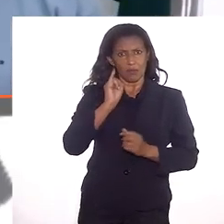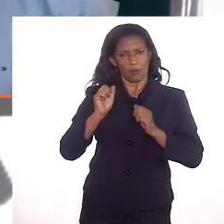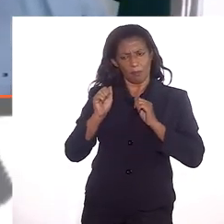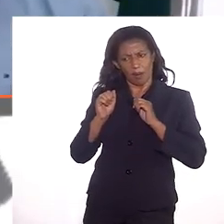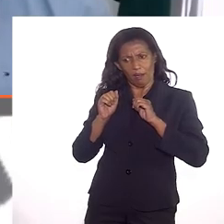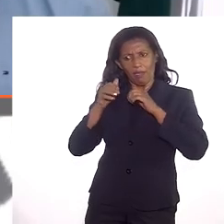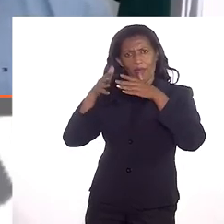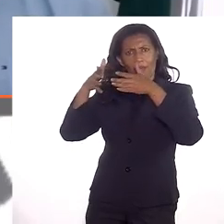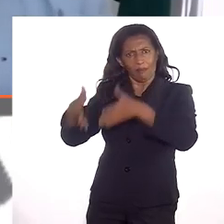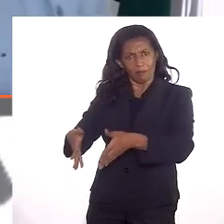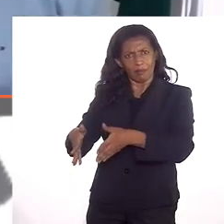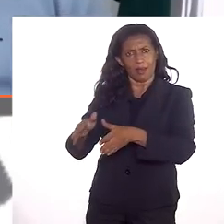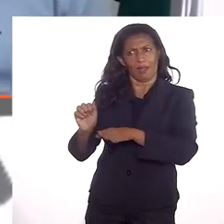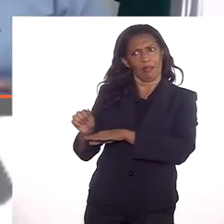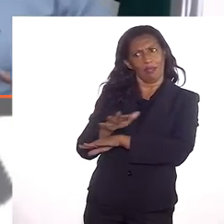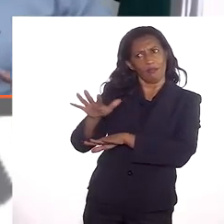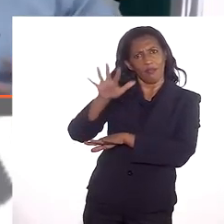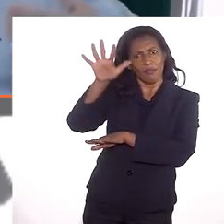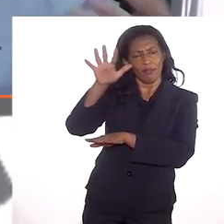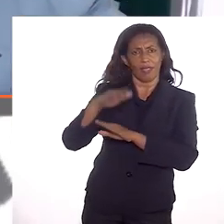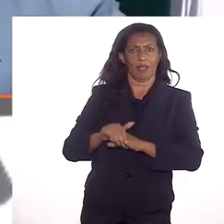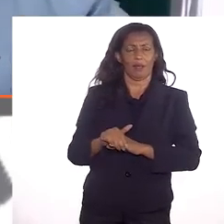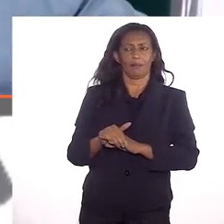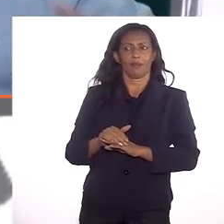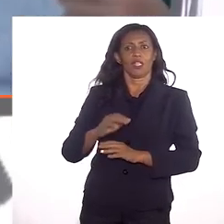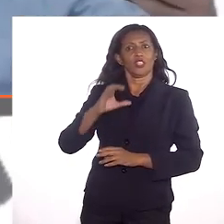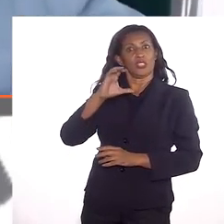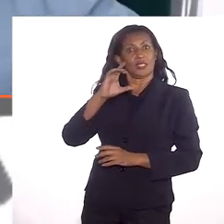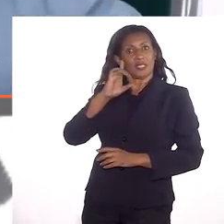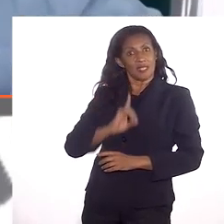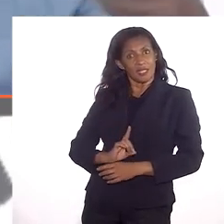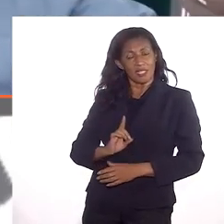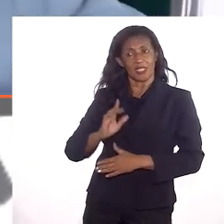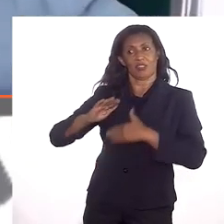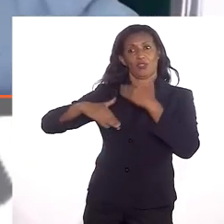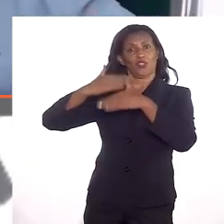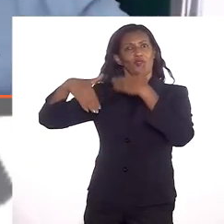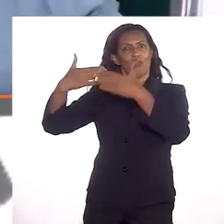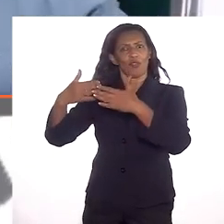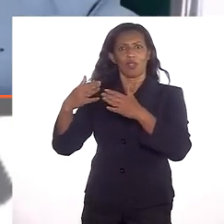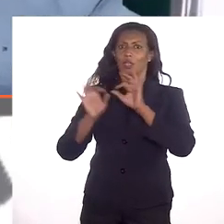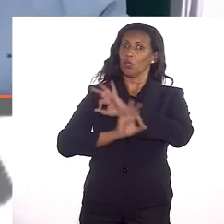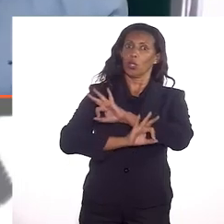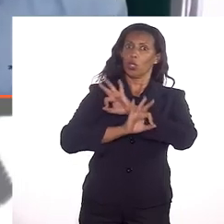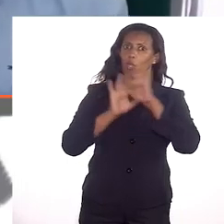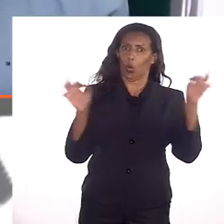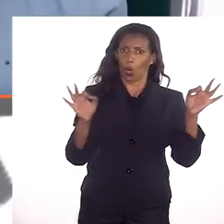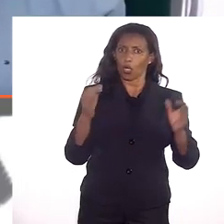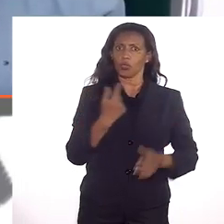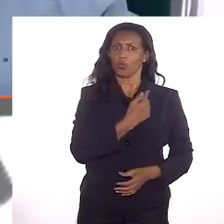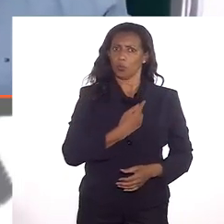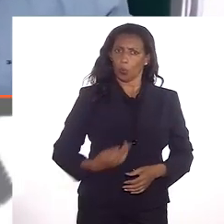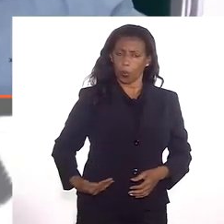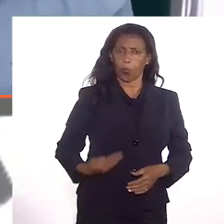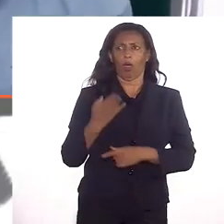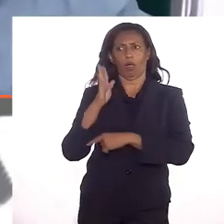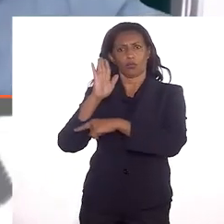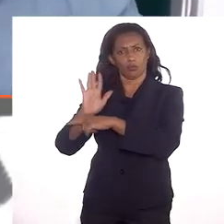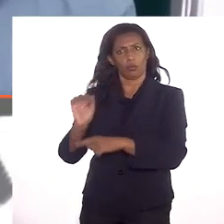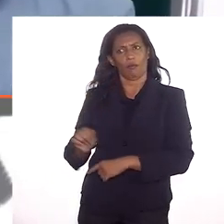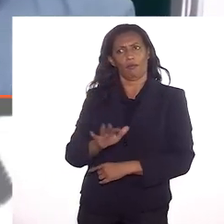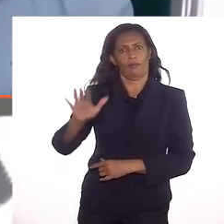uma ocupação para, assim, uma agenda de cidadania, de inclusão, de desenvolvimento, que ótimo que o poder público assim